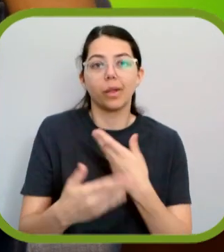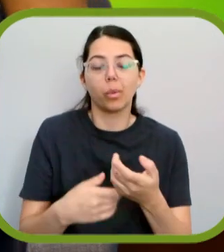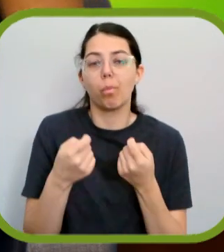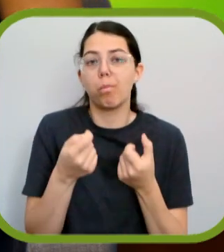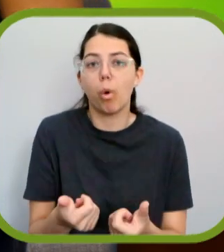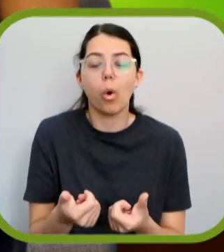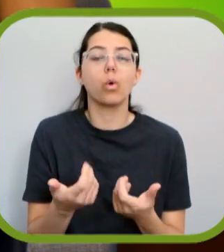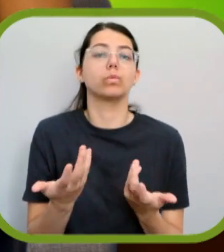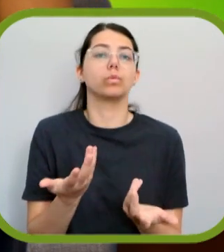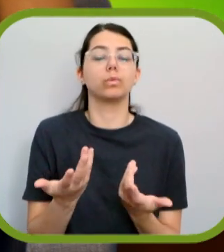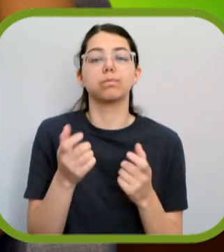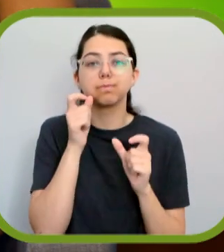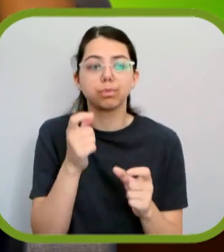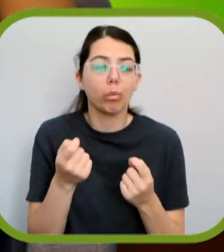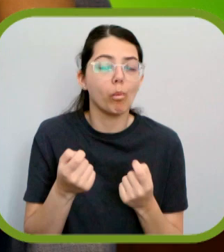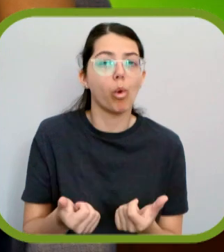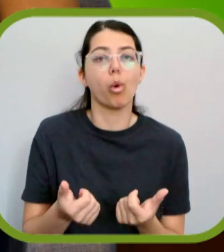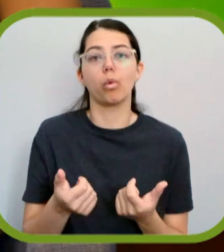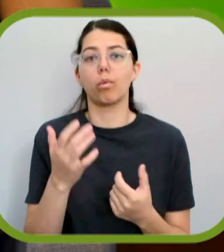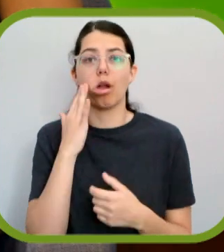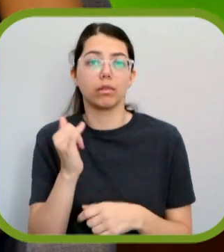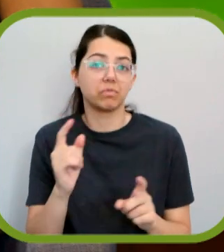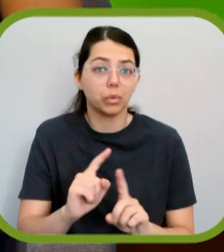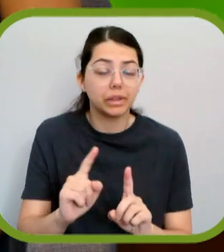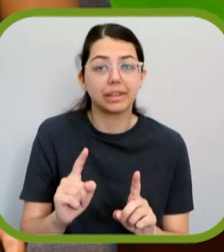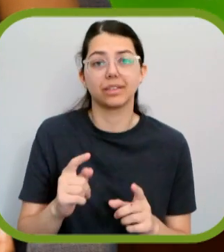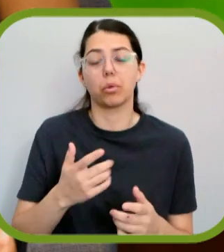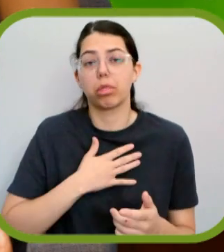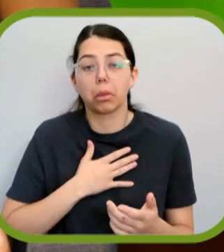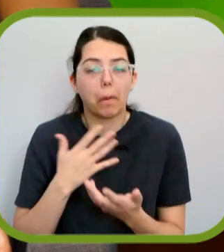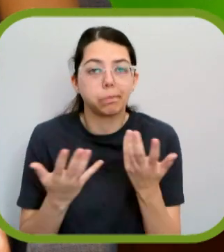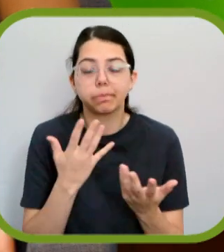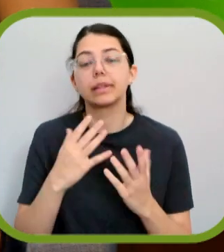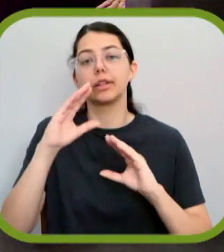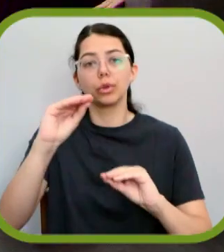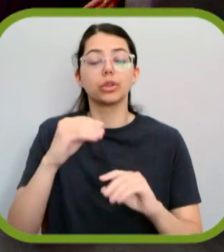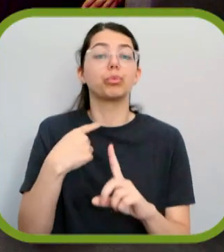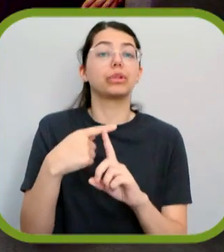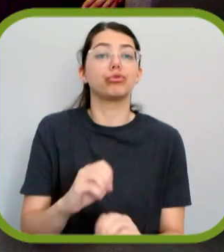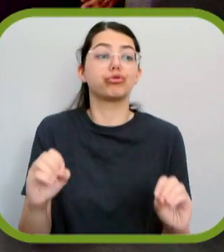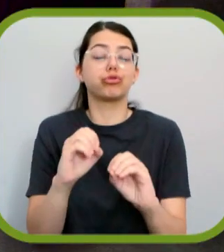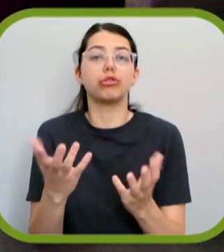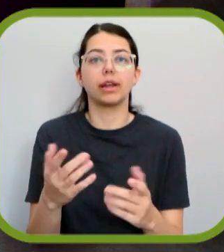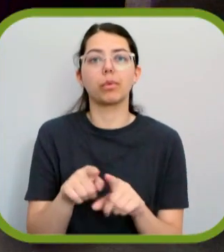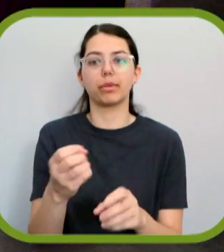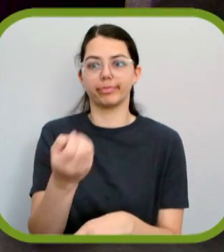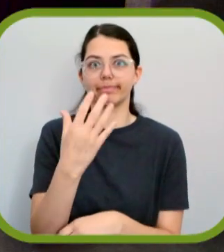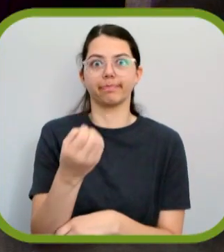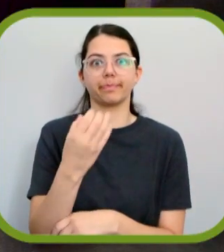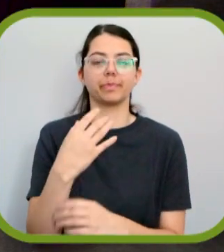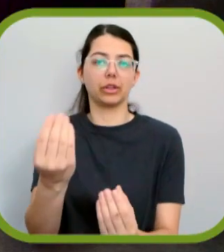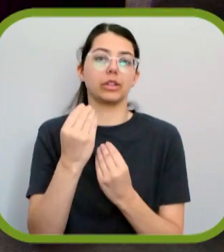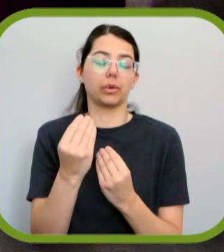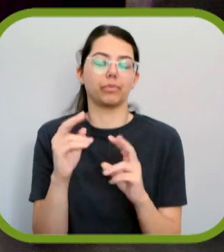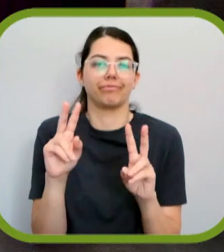se faz, ou pelo menos não consegue ter, ou não tenta ter, e nós também não temos esta parte da educação positiva, então estão só a receber